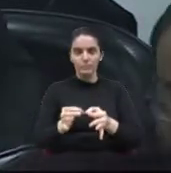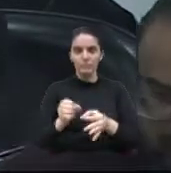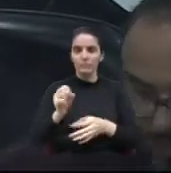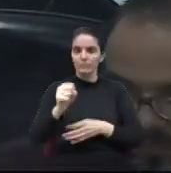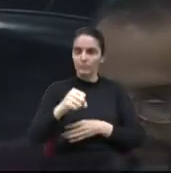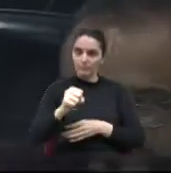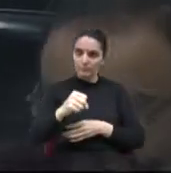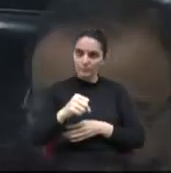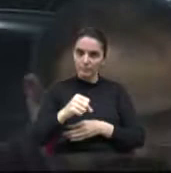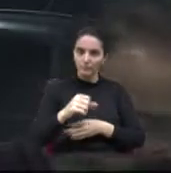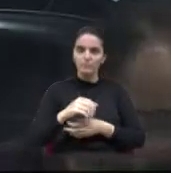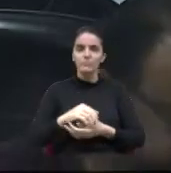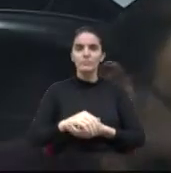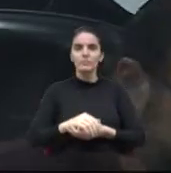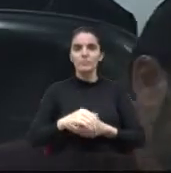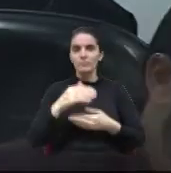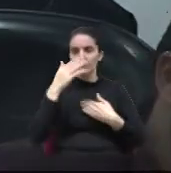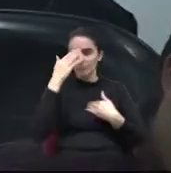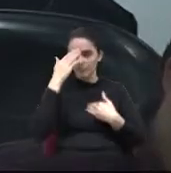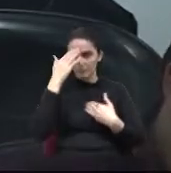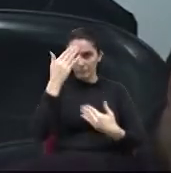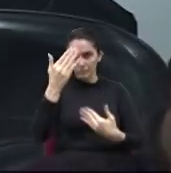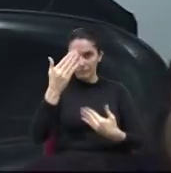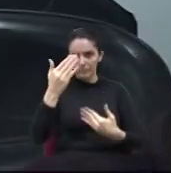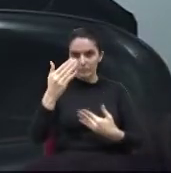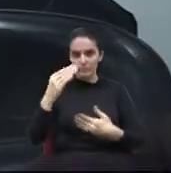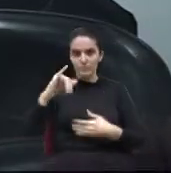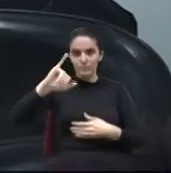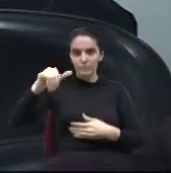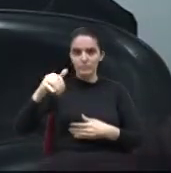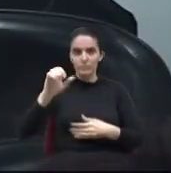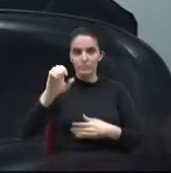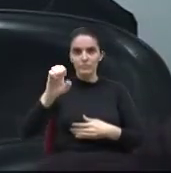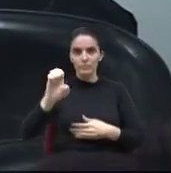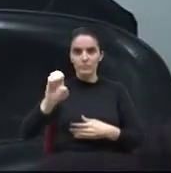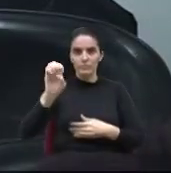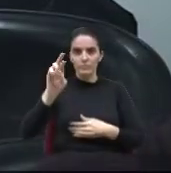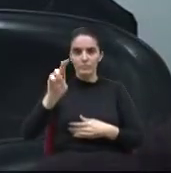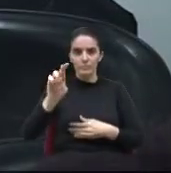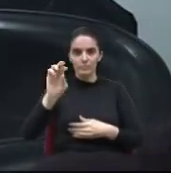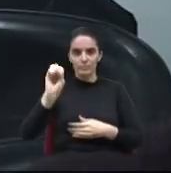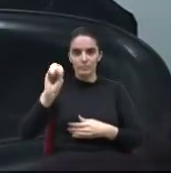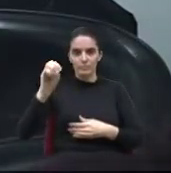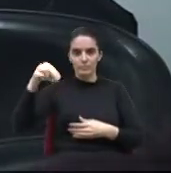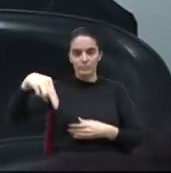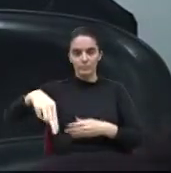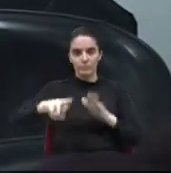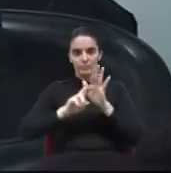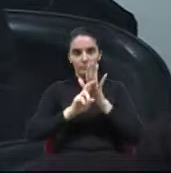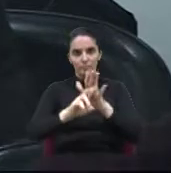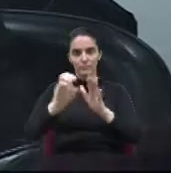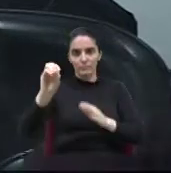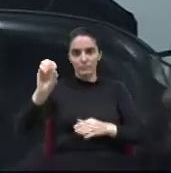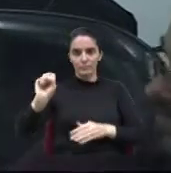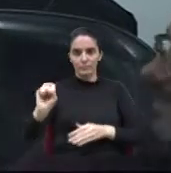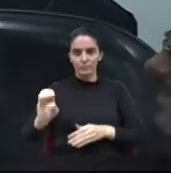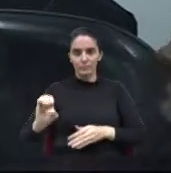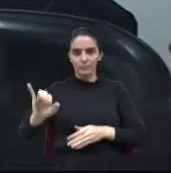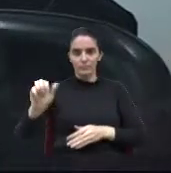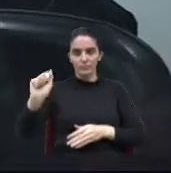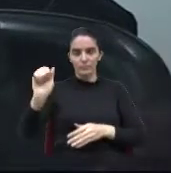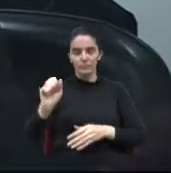favoravelmente e agradecer também ao Dr. Jefferson, que aqui representa o Dr. Oséias, por ter aguardado